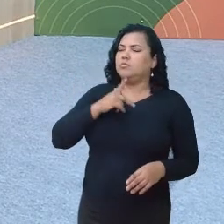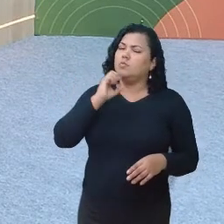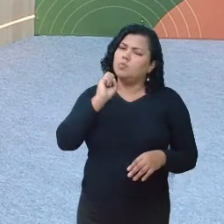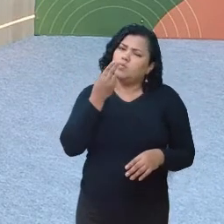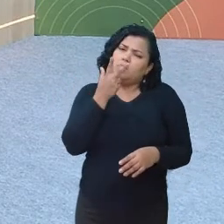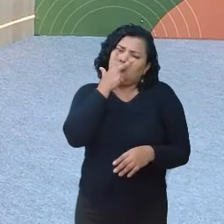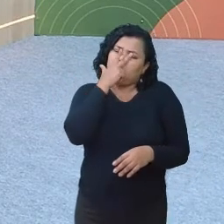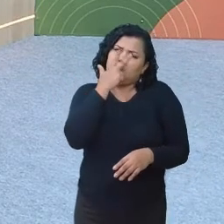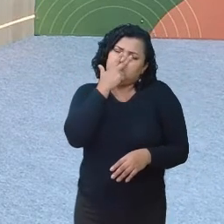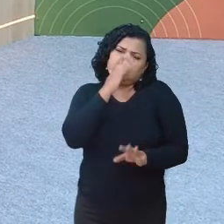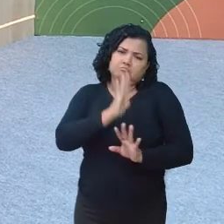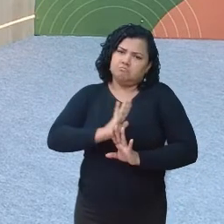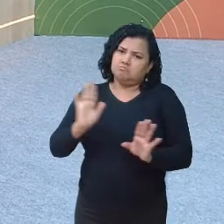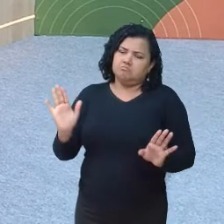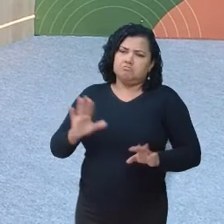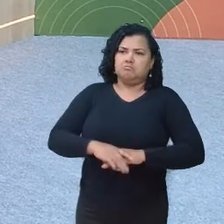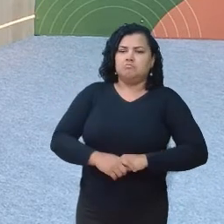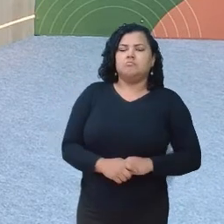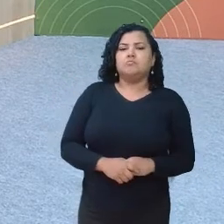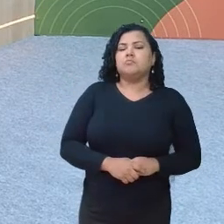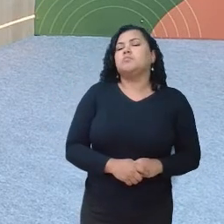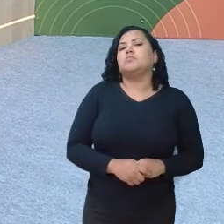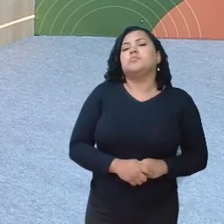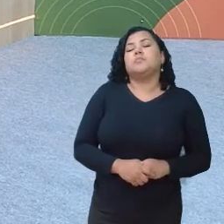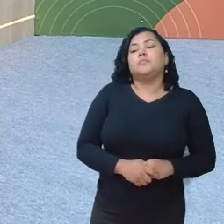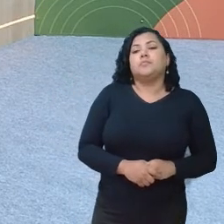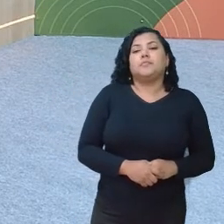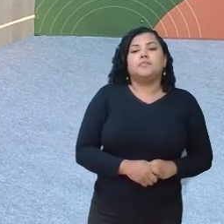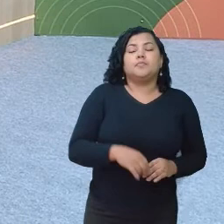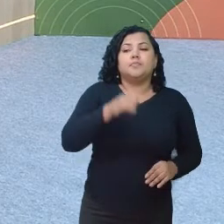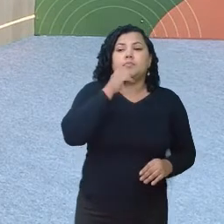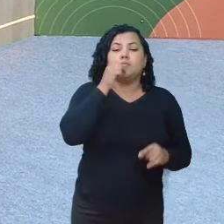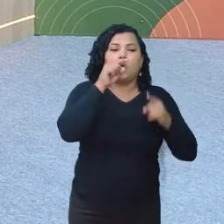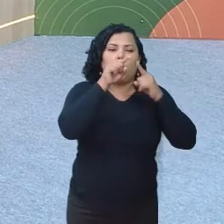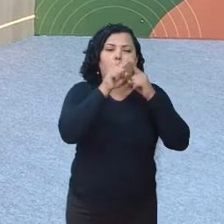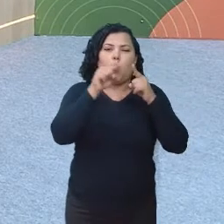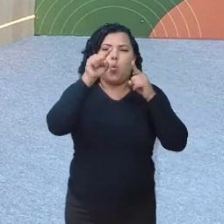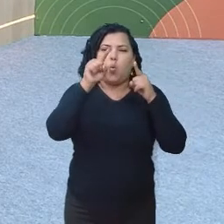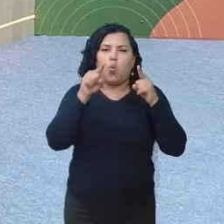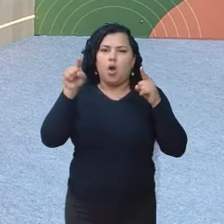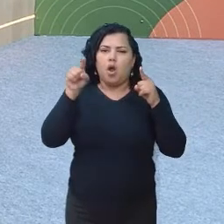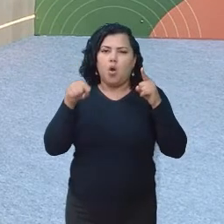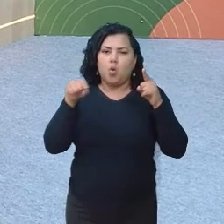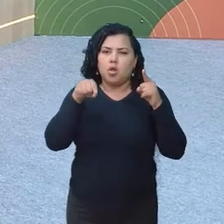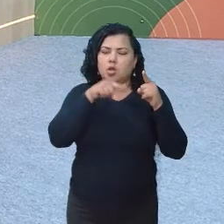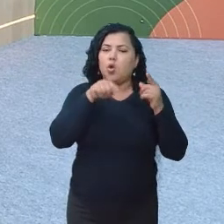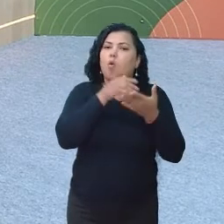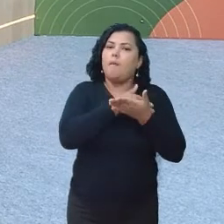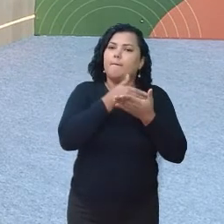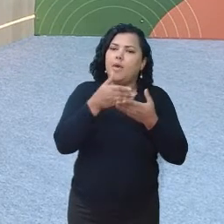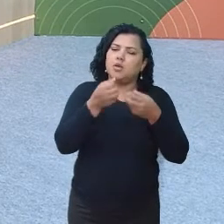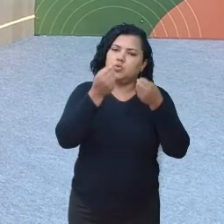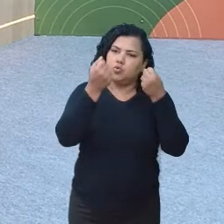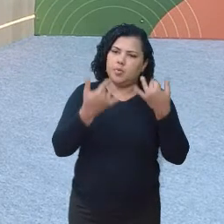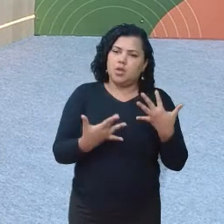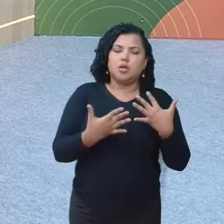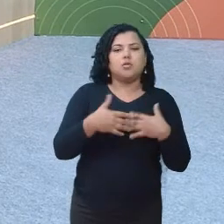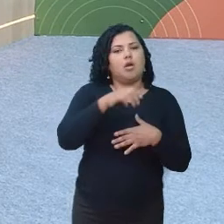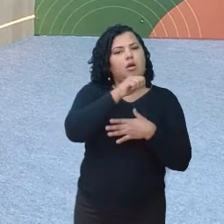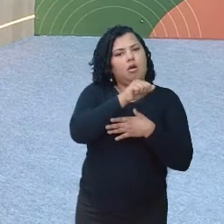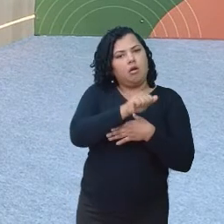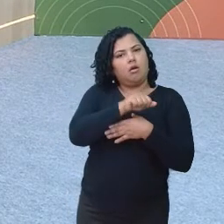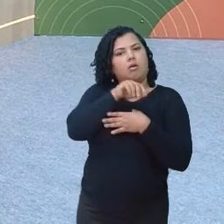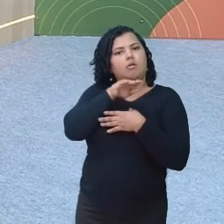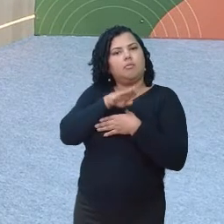essa representação aí. Quando ele vai fazer referência aos ângulos, ele começa colocando as letras, como nós estamos vendo